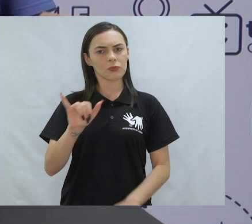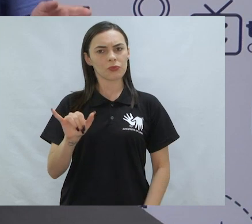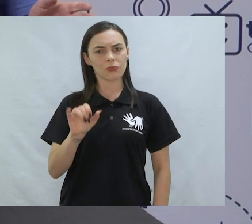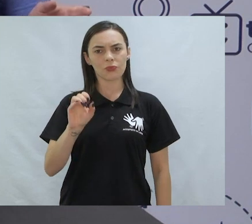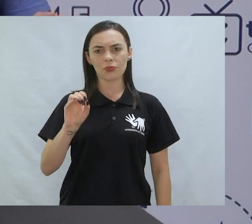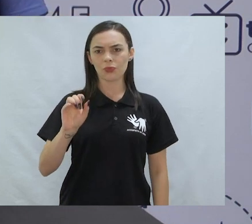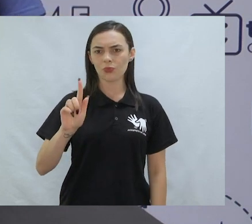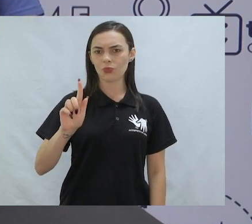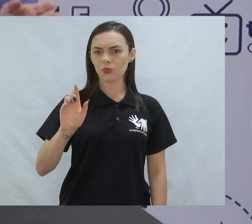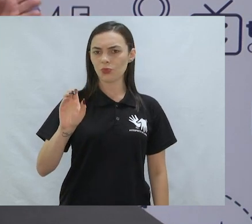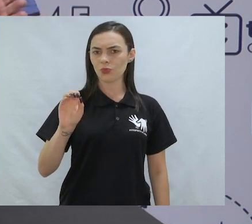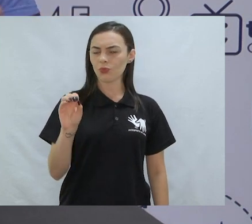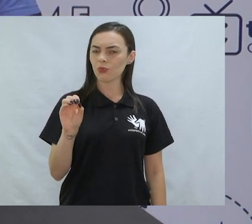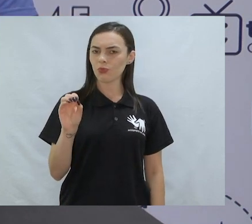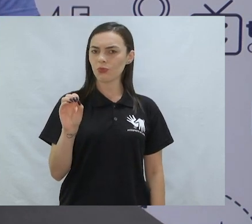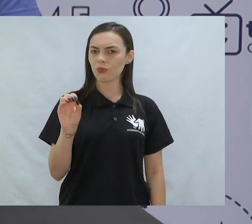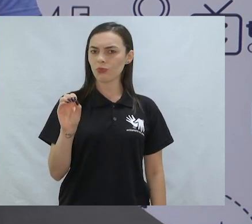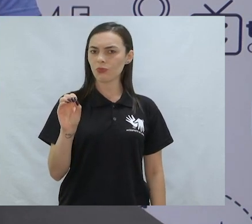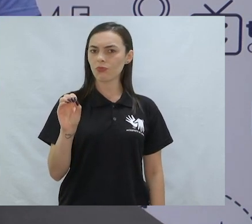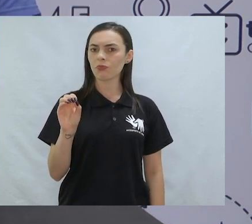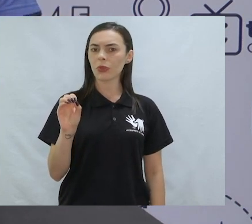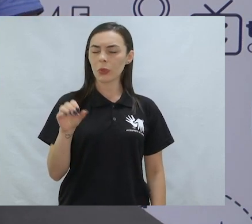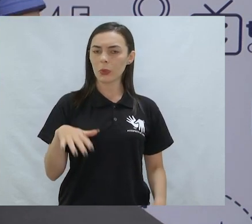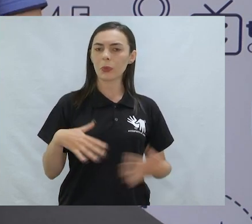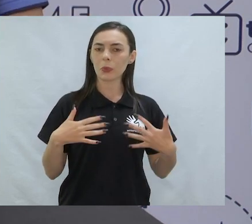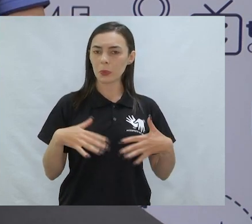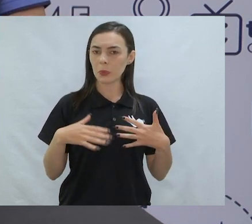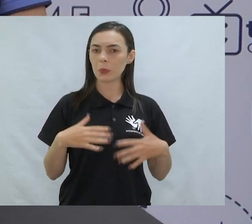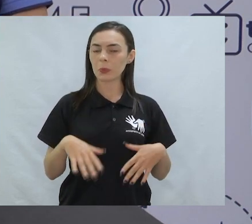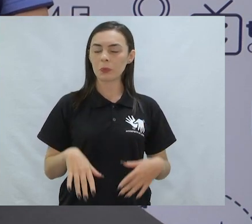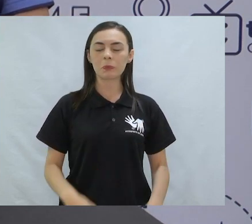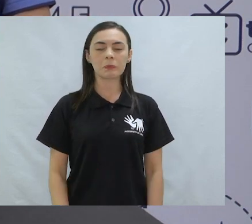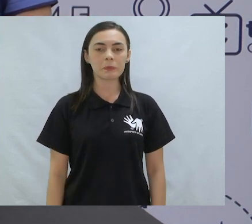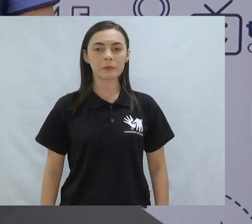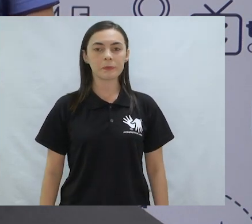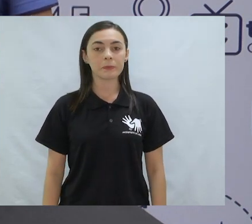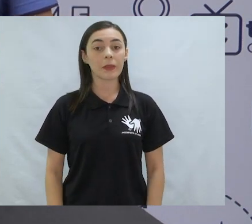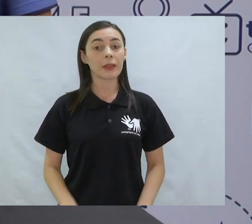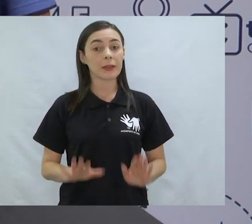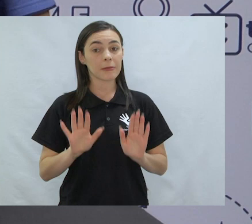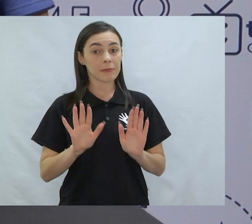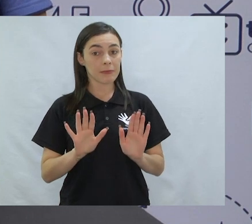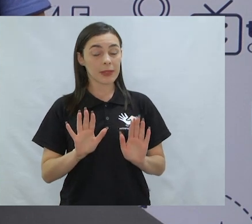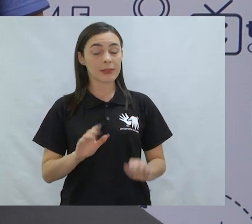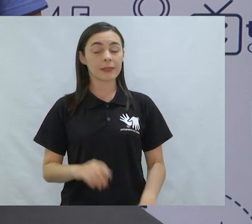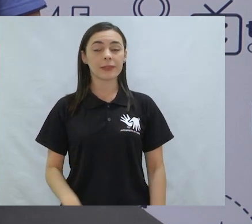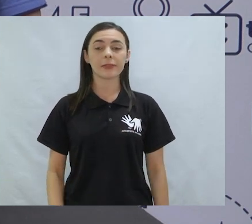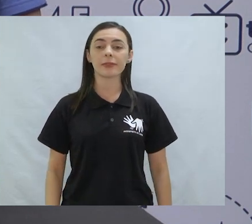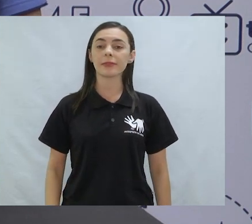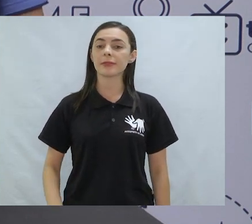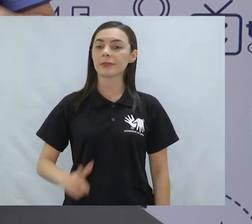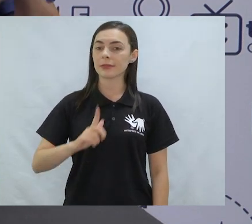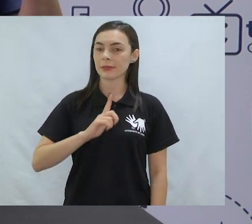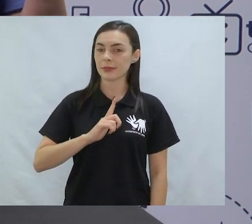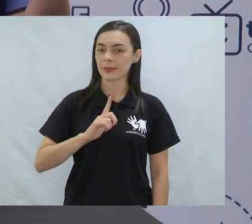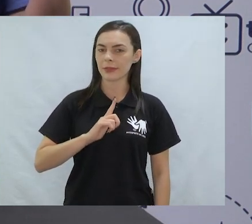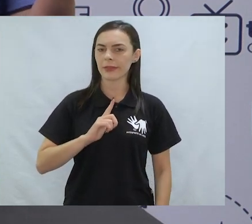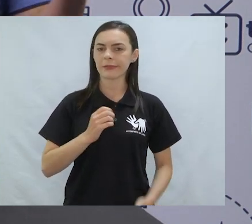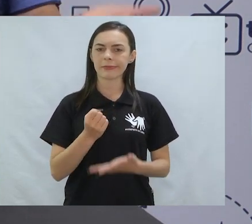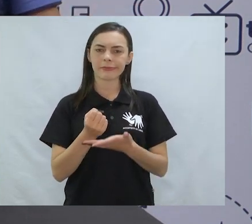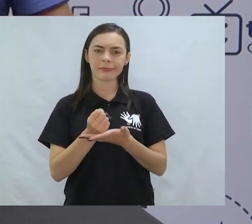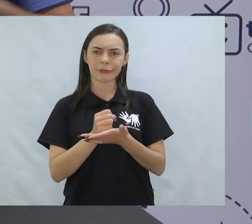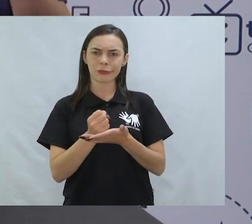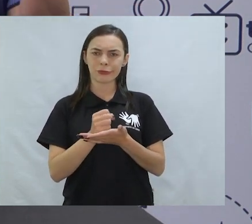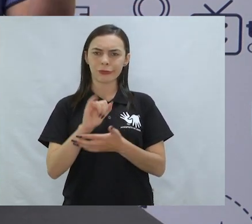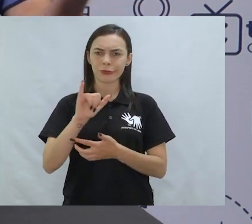Palavra jogo. Muito bem. Mas vejam só.